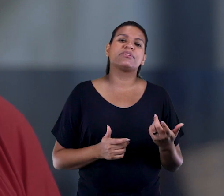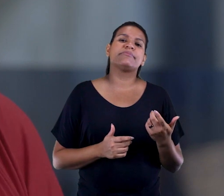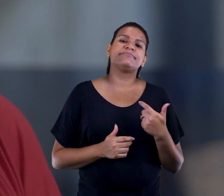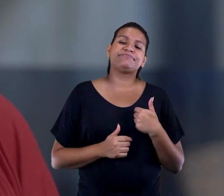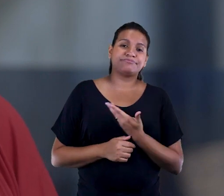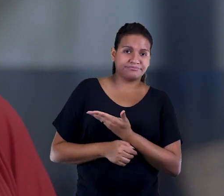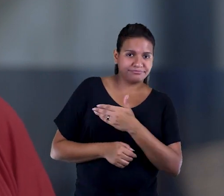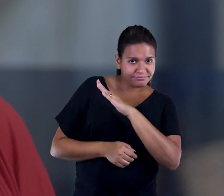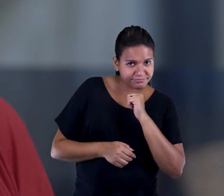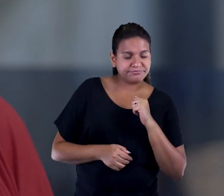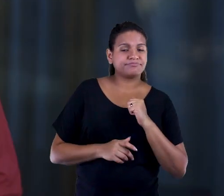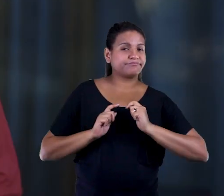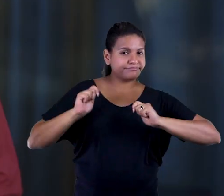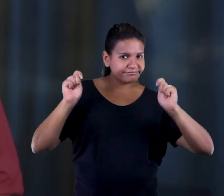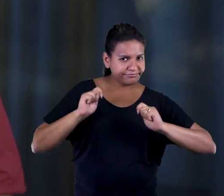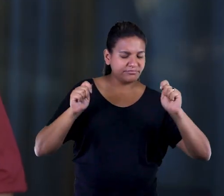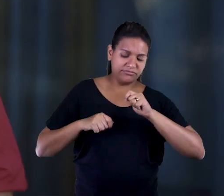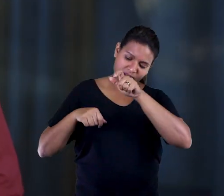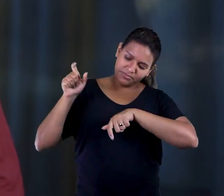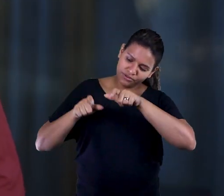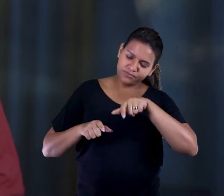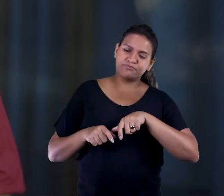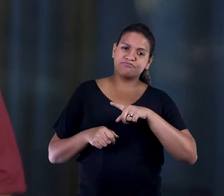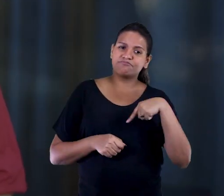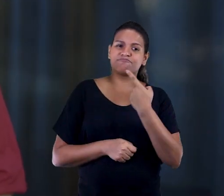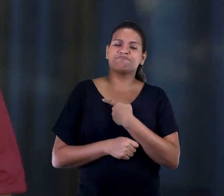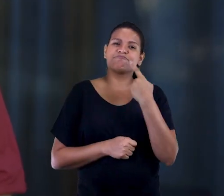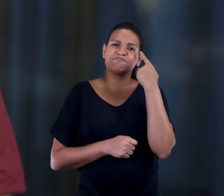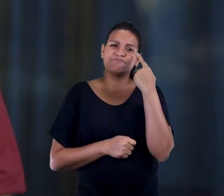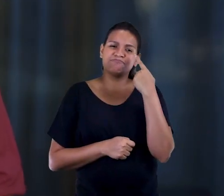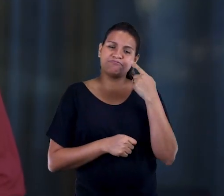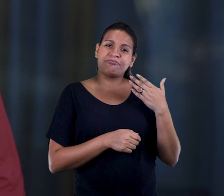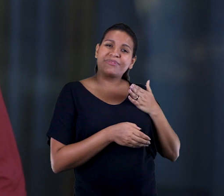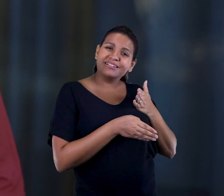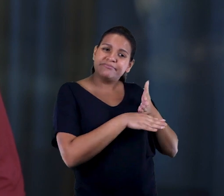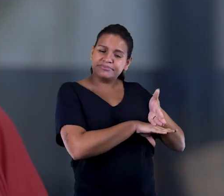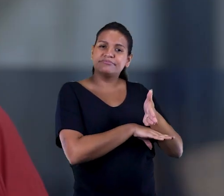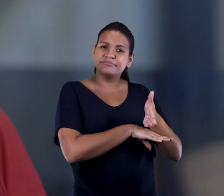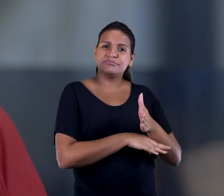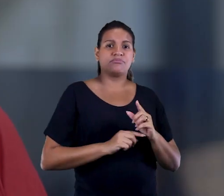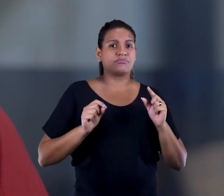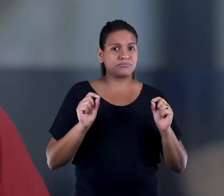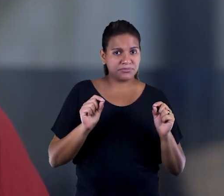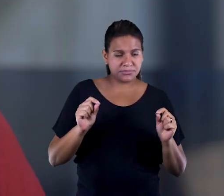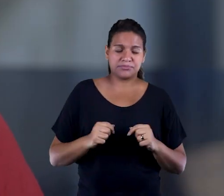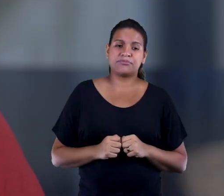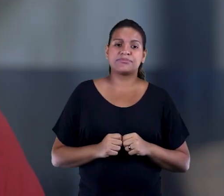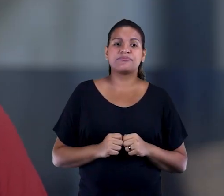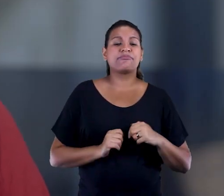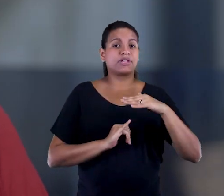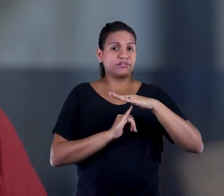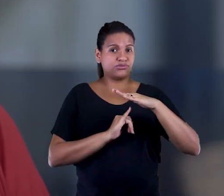me reuni com alguns ativistas e resolvemos fazer uma ação um pouco mais drástica. Foi aí que nós nos